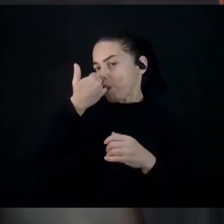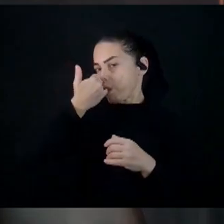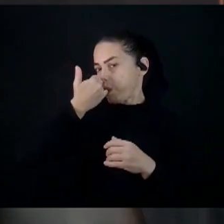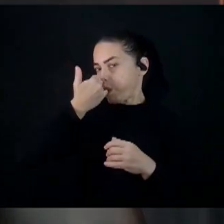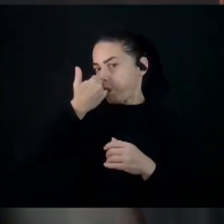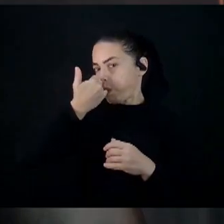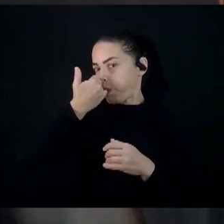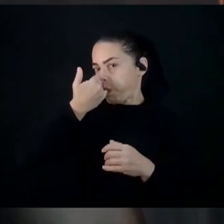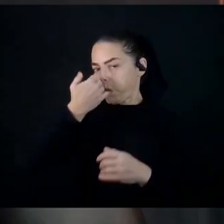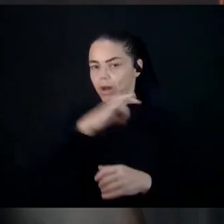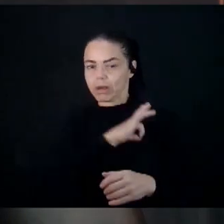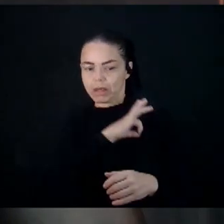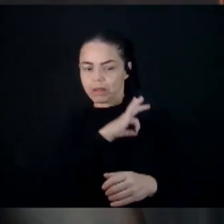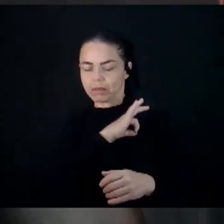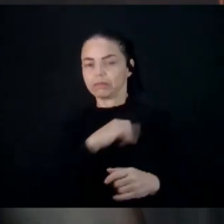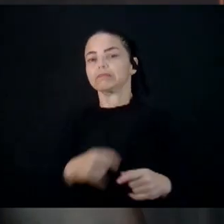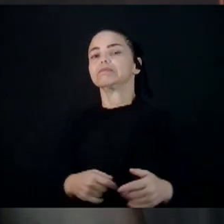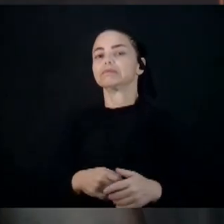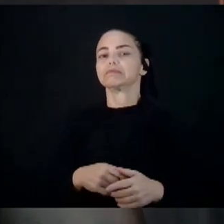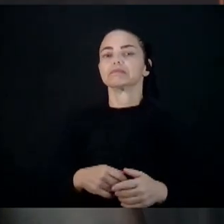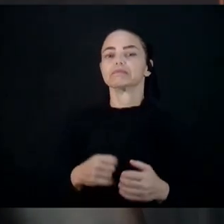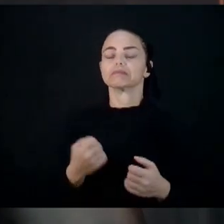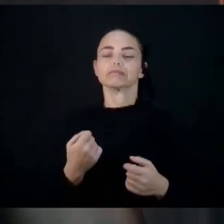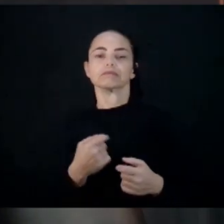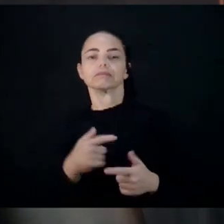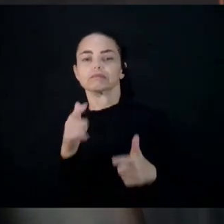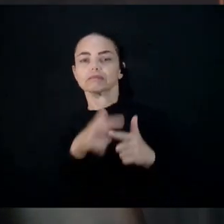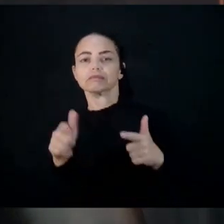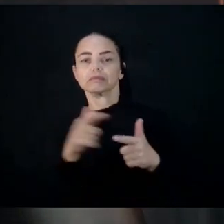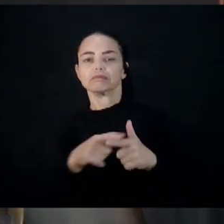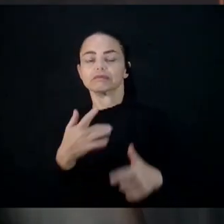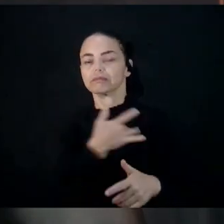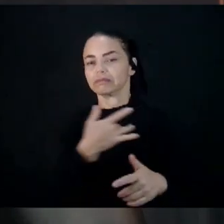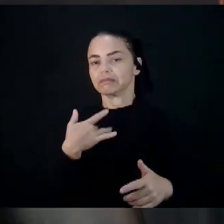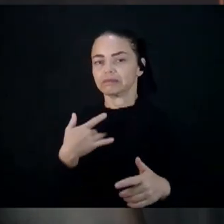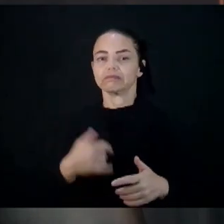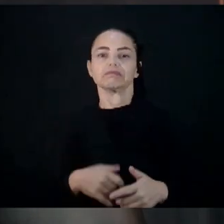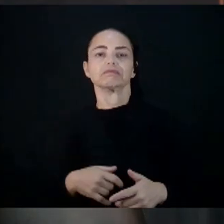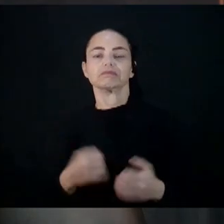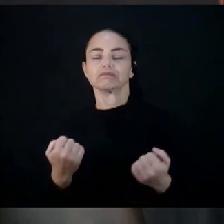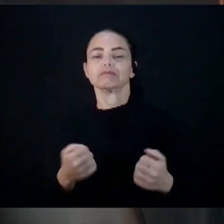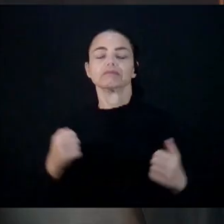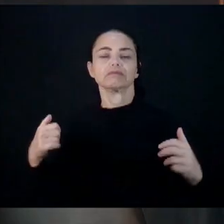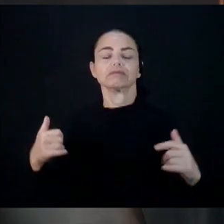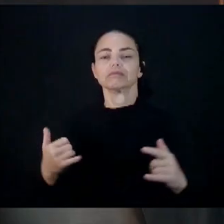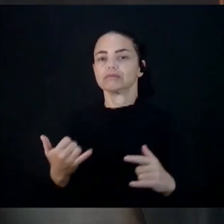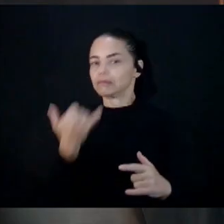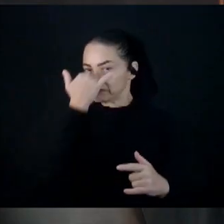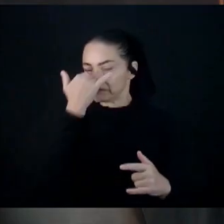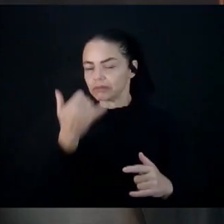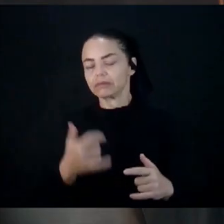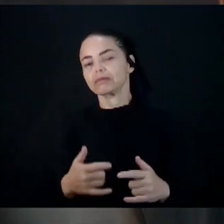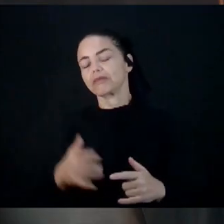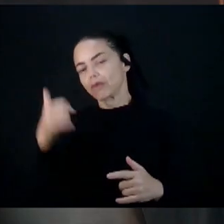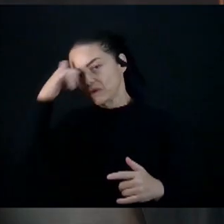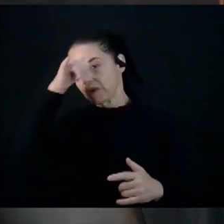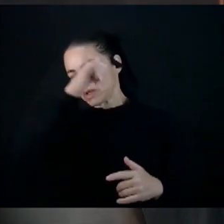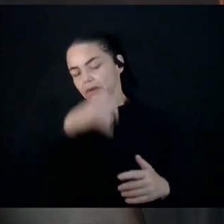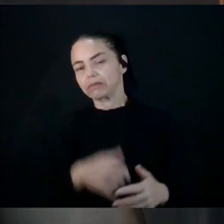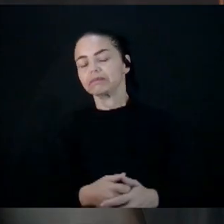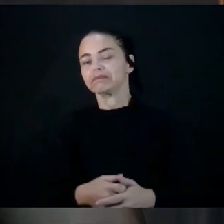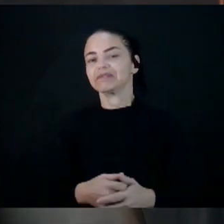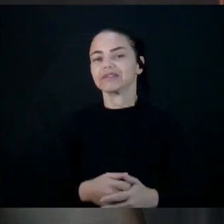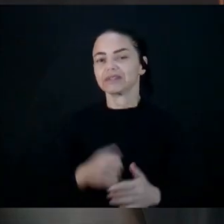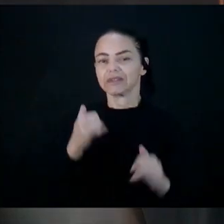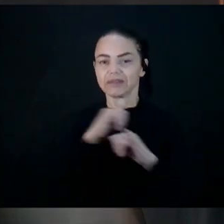e pode causar graves problemas para a sua saúde e para os outros também, né? Acidente de trânsito, enfim. Então, acho que o recado é esse.